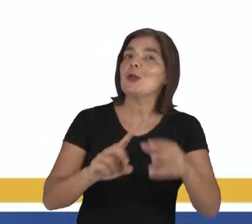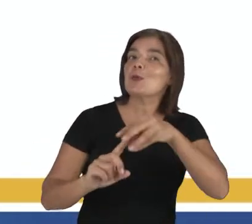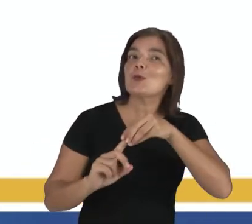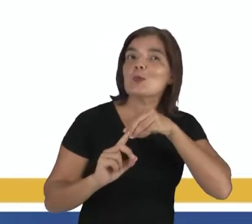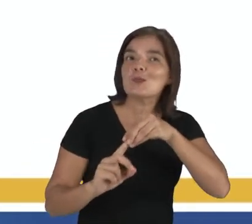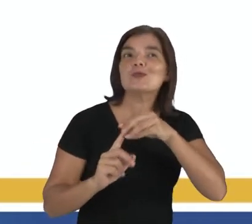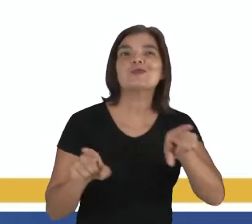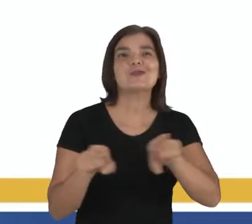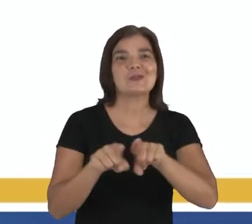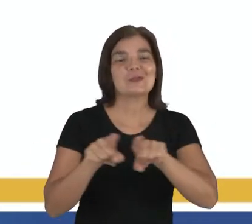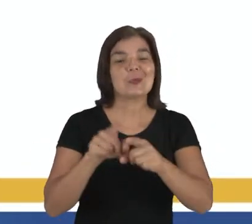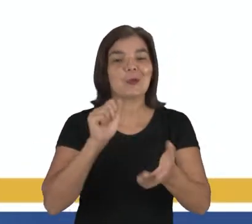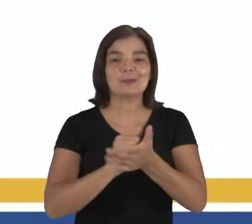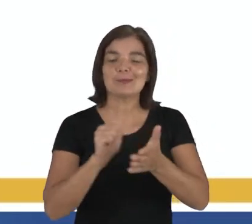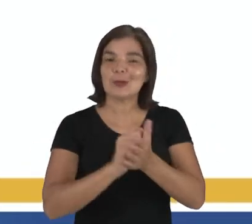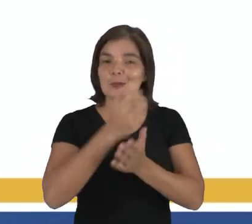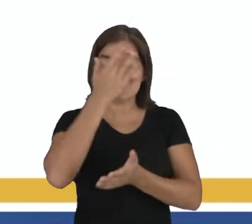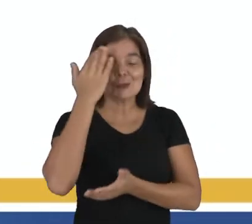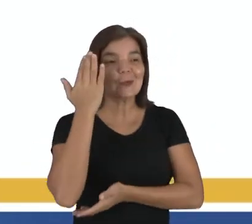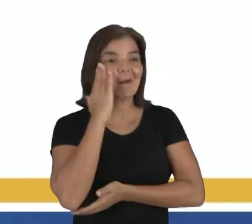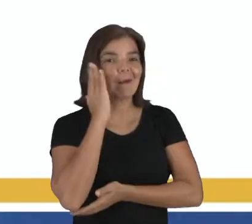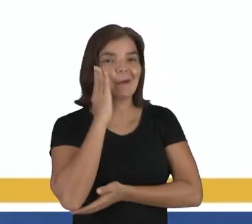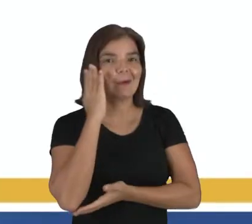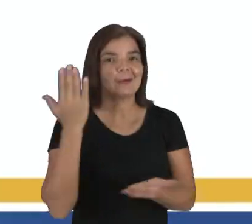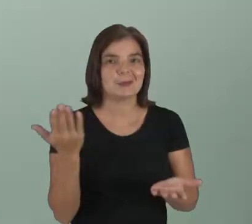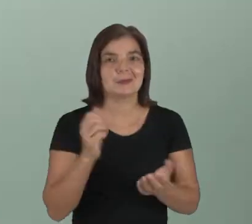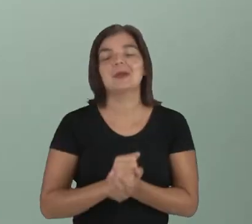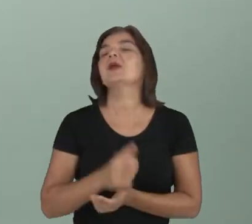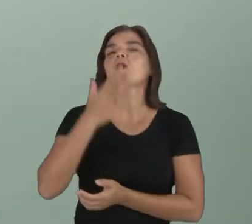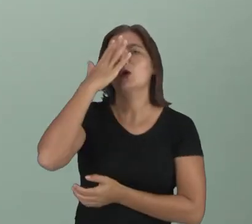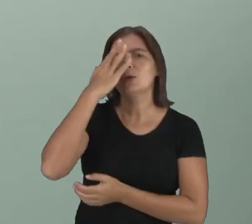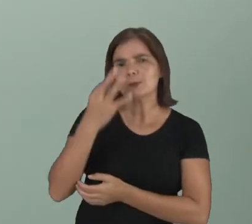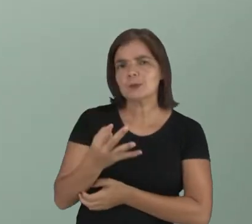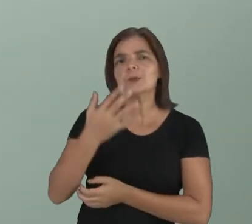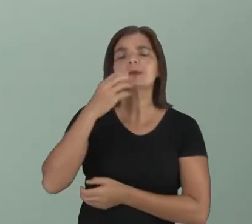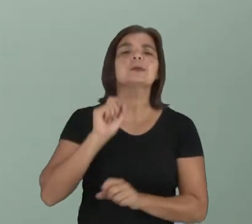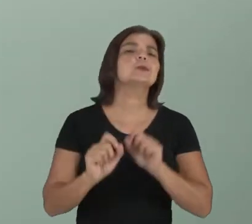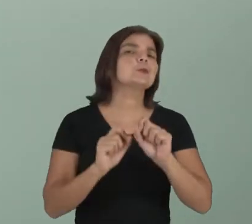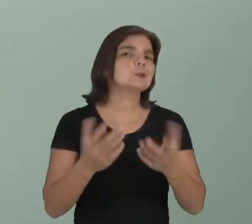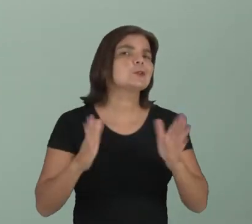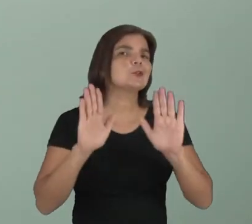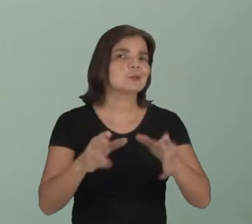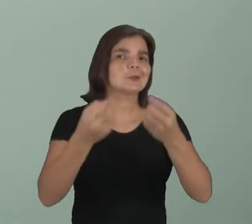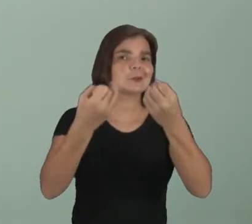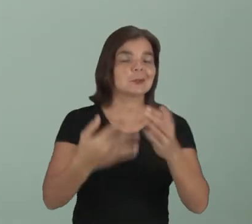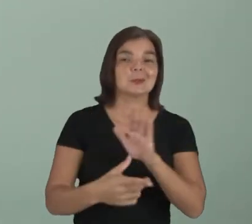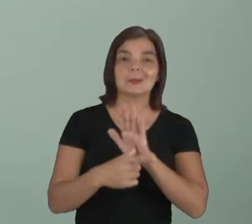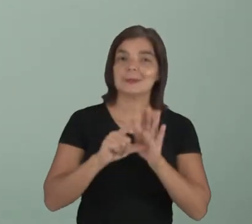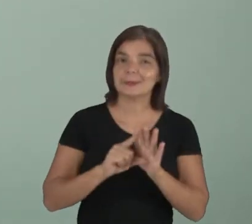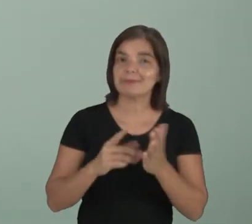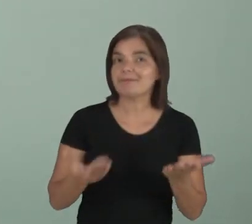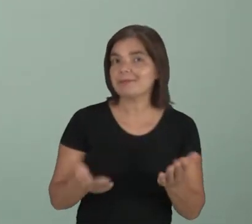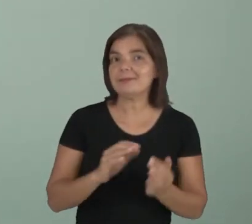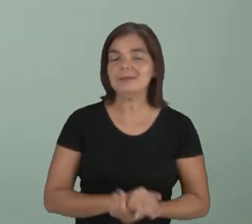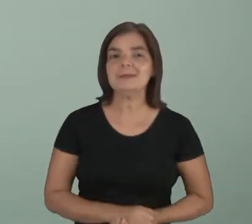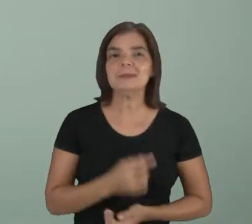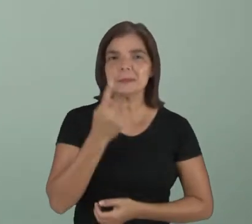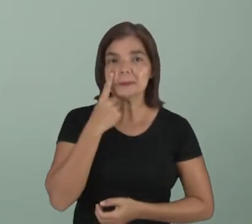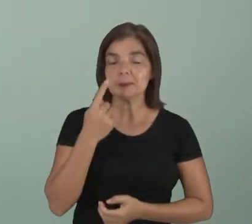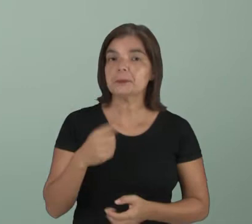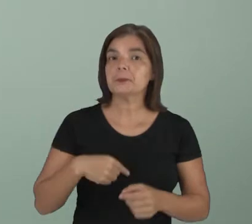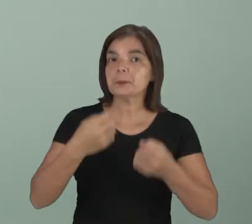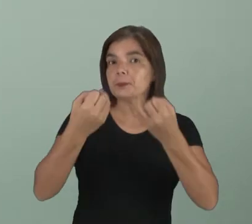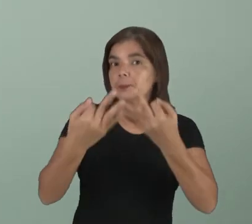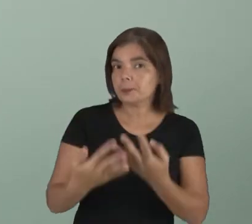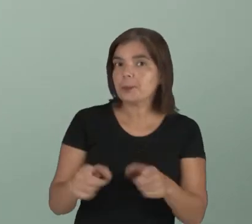se espera produzir no interlocutor. É justamente a confirmação do que já tínhamos falado anteriormente. Veja que